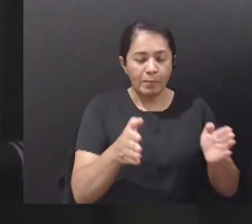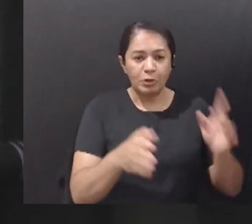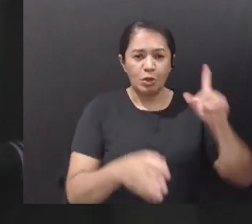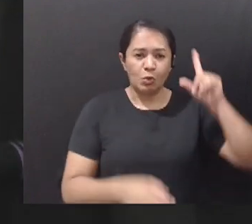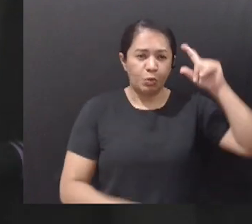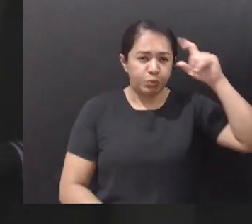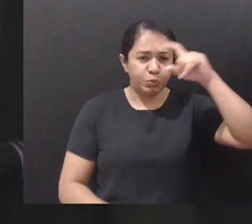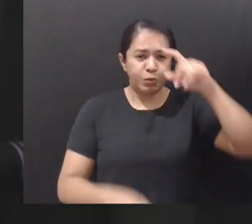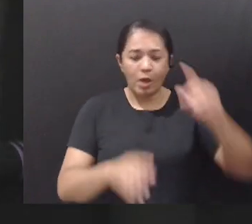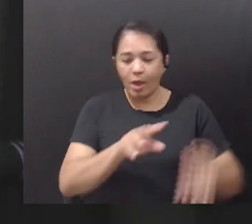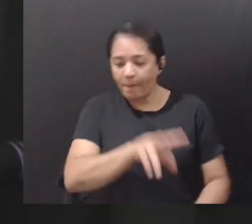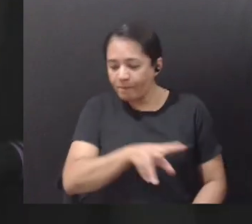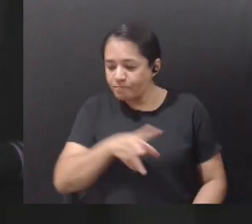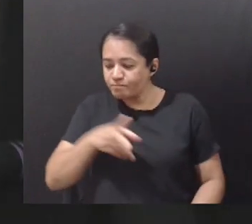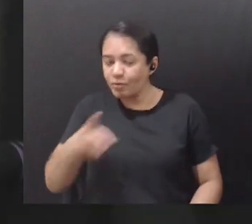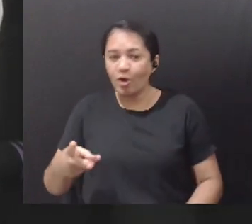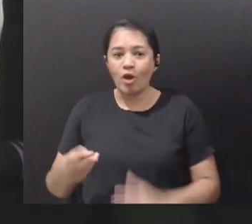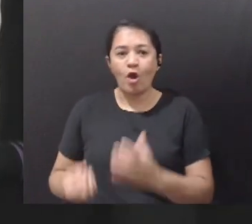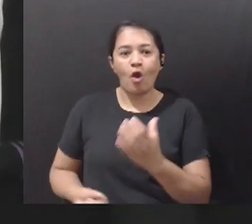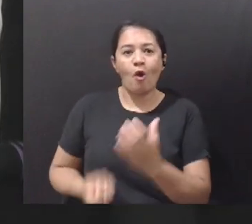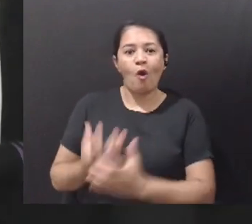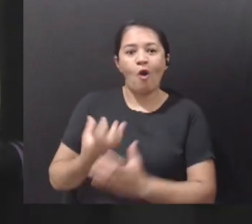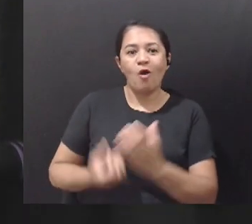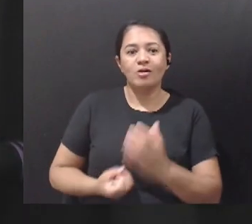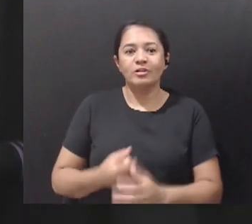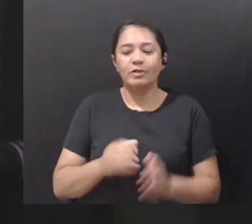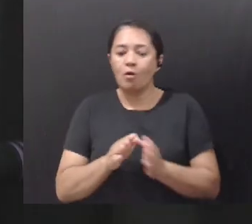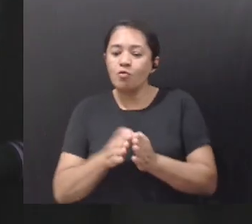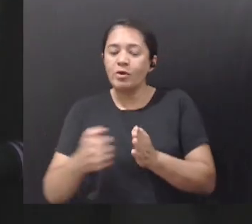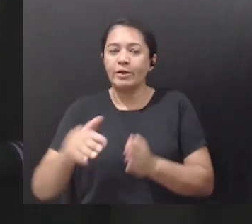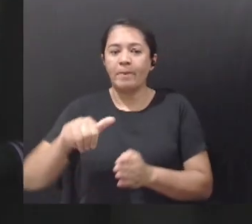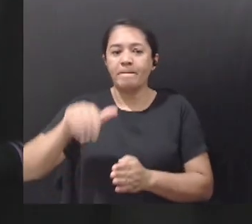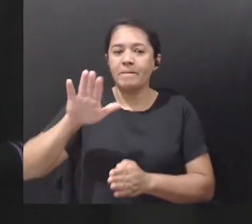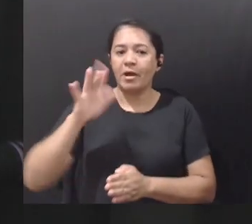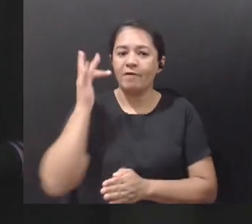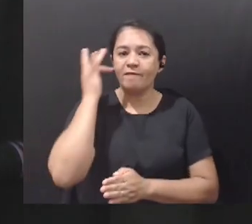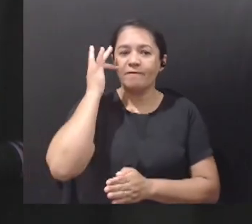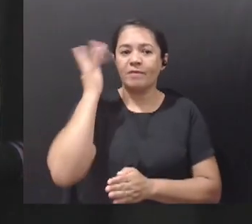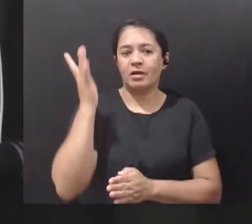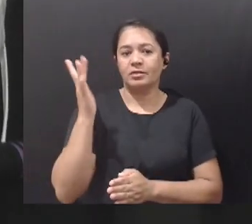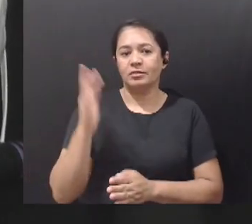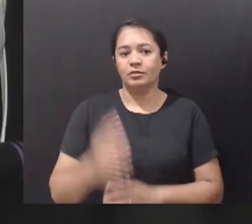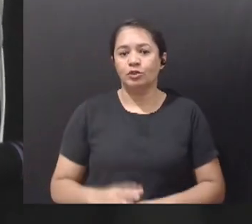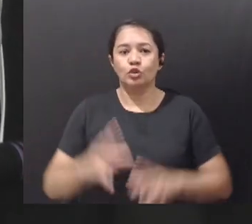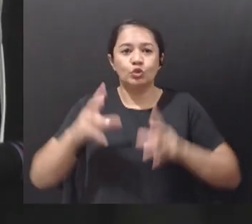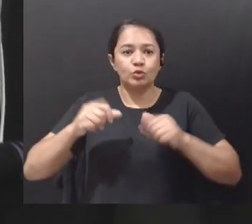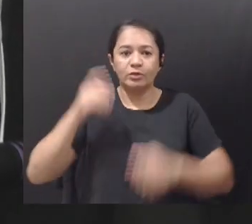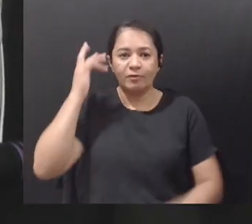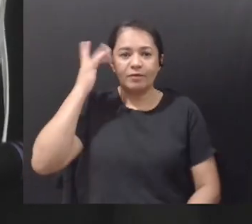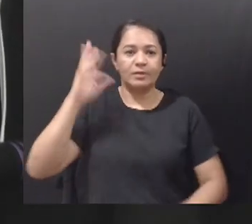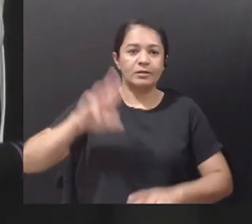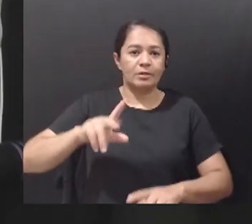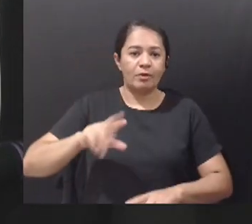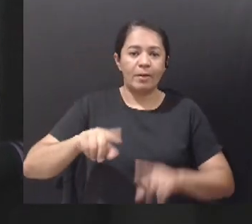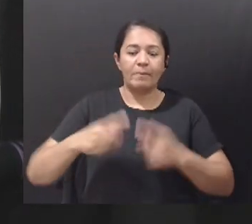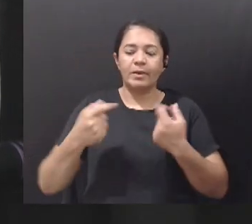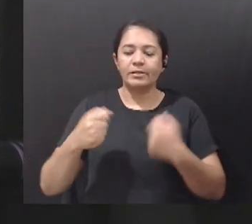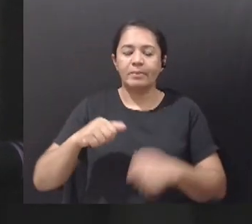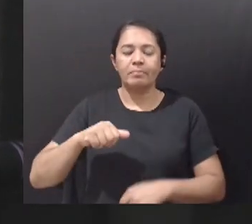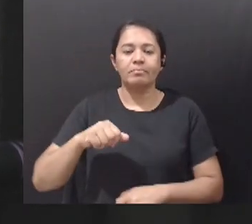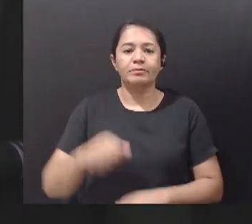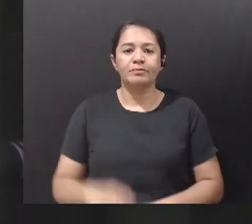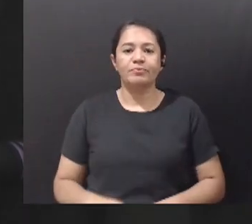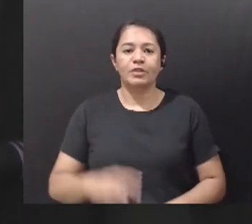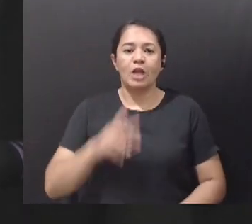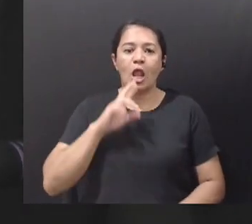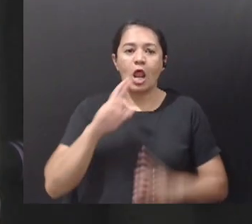buscar e construir um período mais fácil. Não vou dizer que é fácil, mas mais fácil. Não adianta só a gente reclamar. É um direito do ser humano,